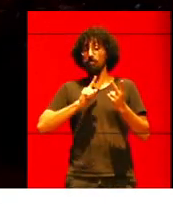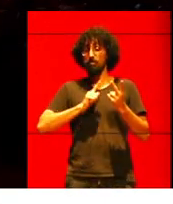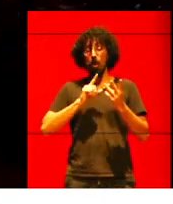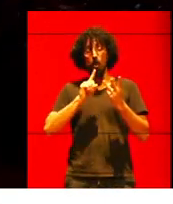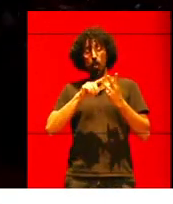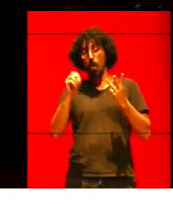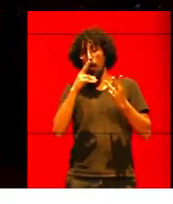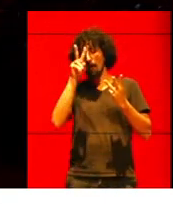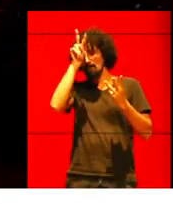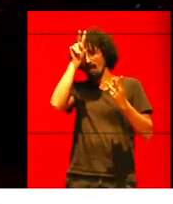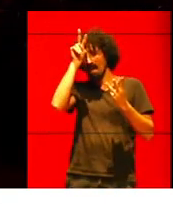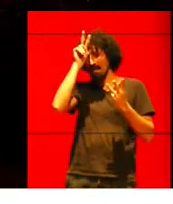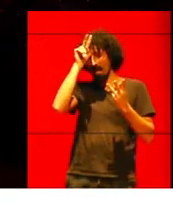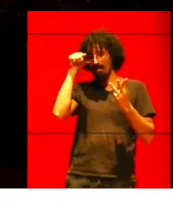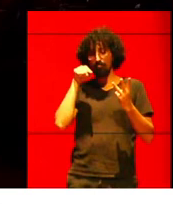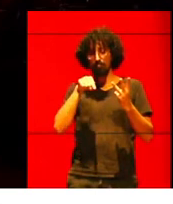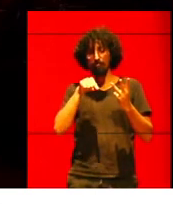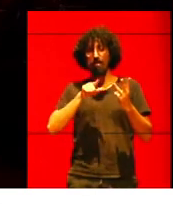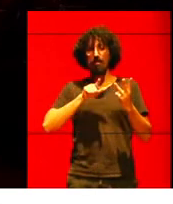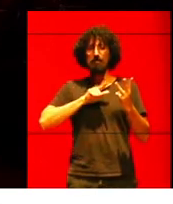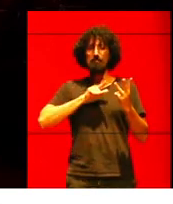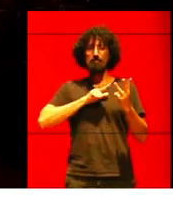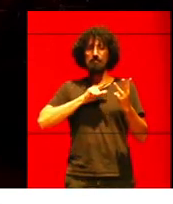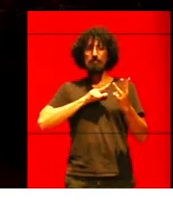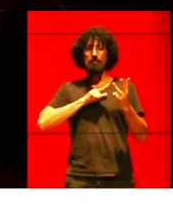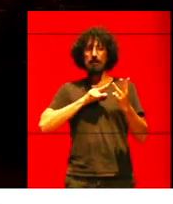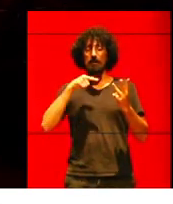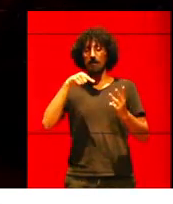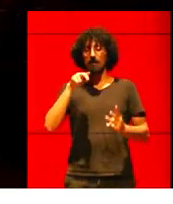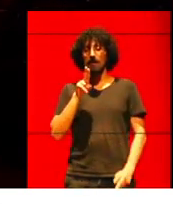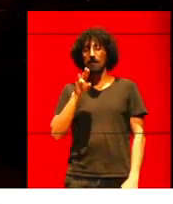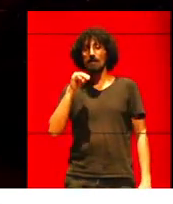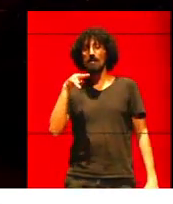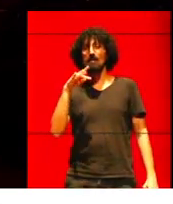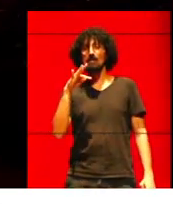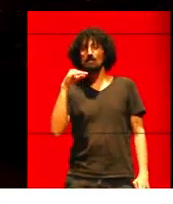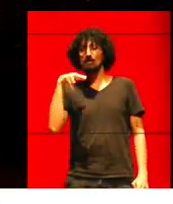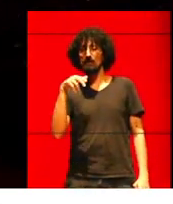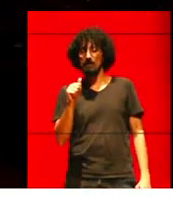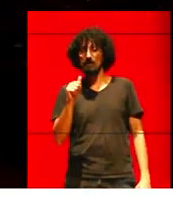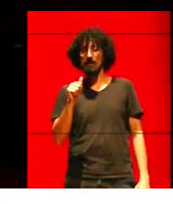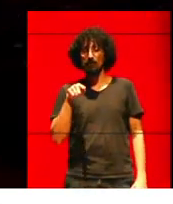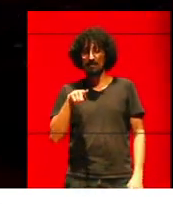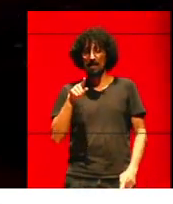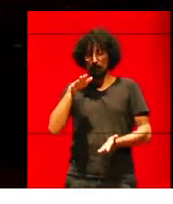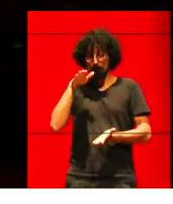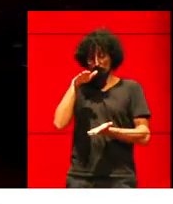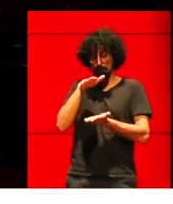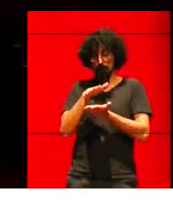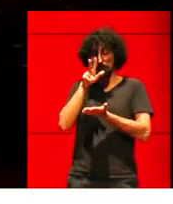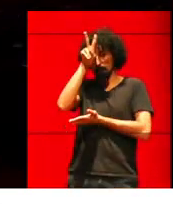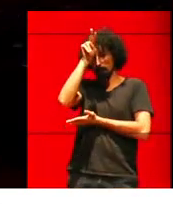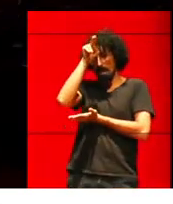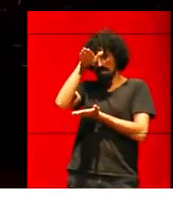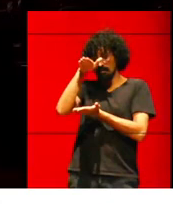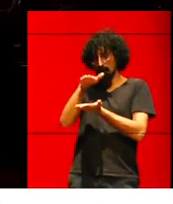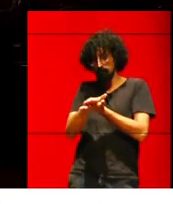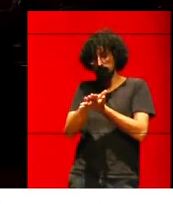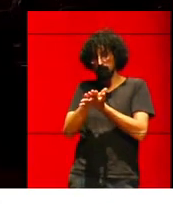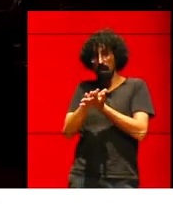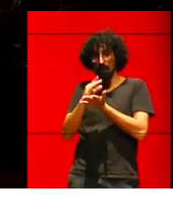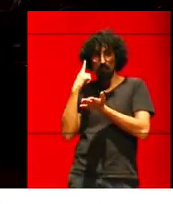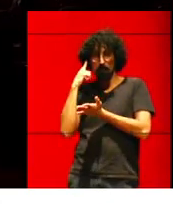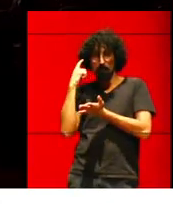barata que você pisa e aí faz aquele barulho crack? Aquele barulho que você está quebrando, aquela carapaça